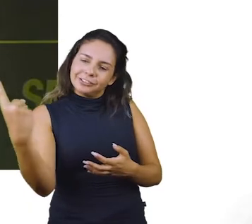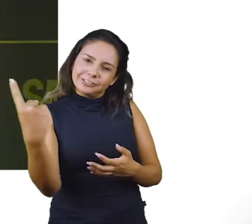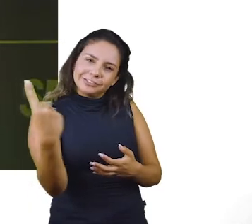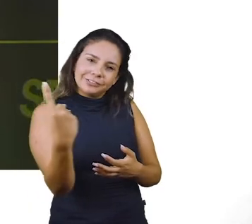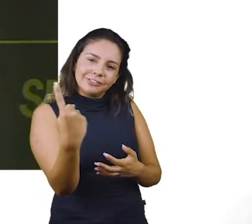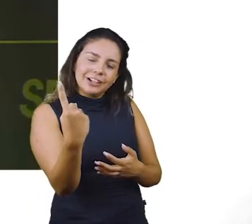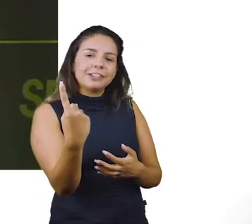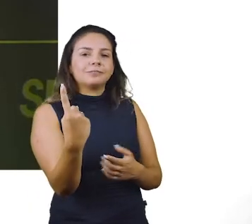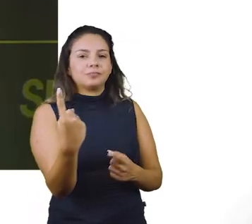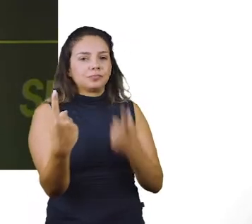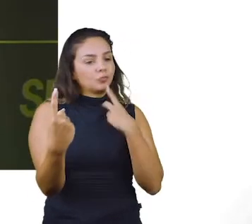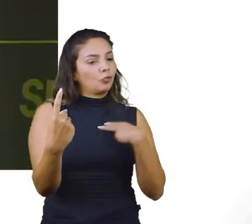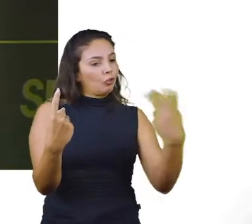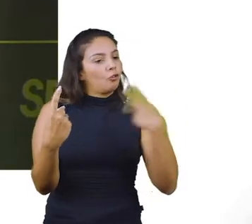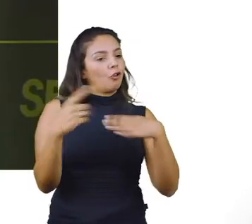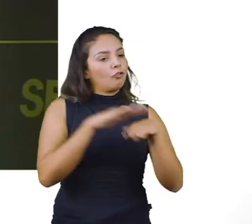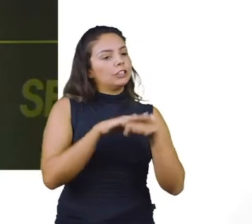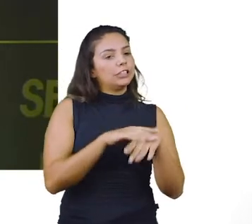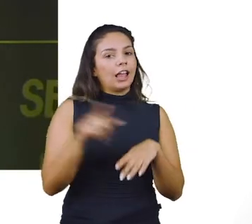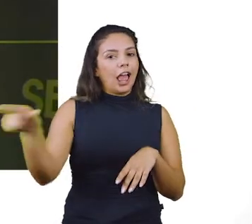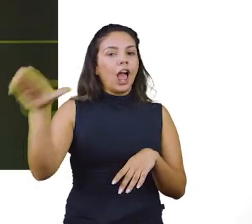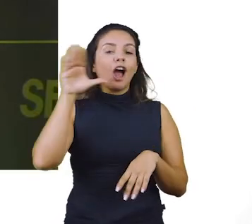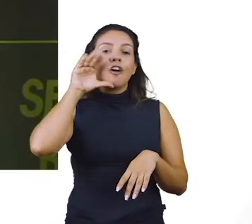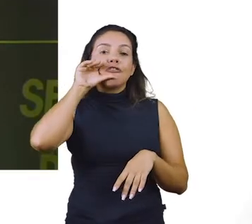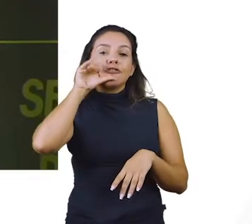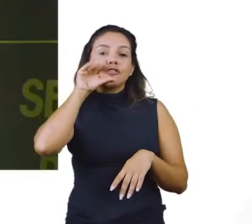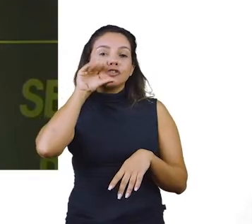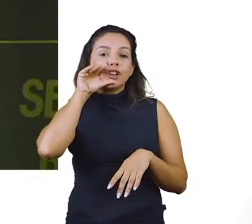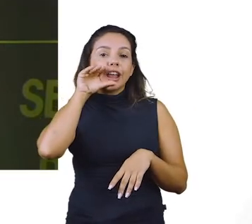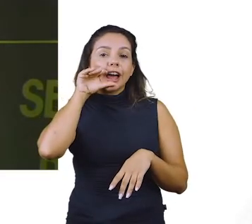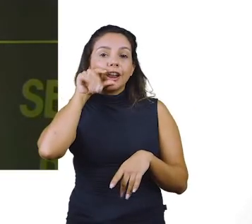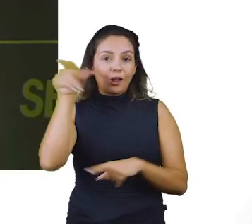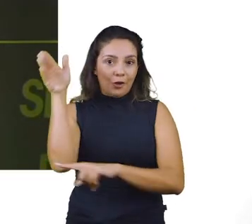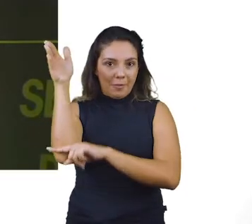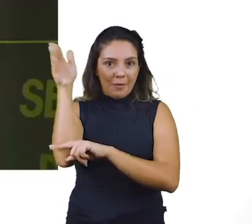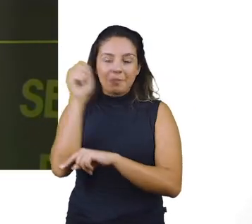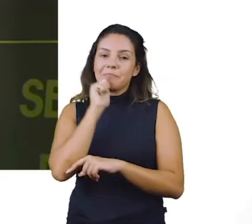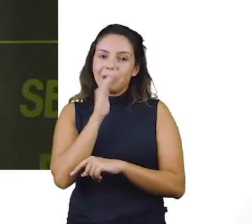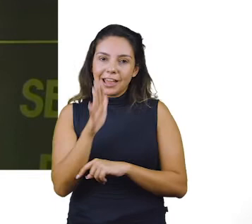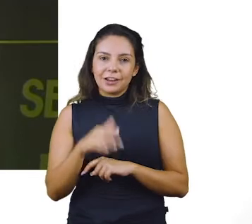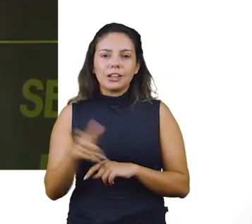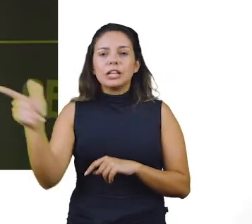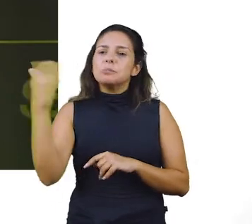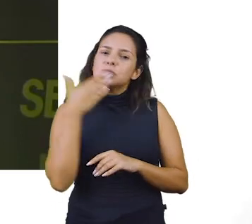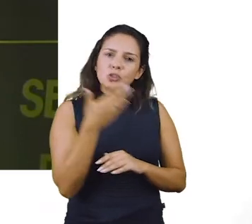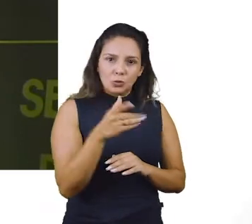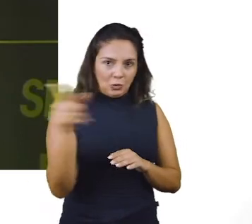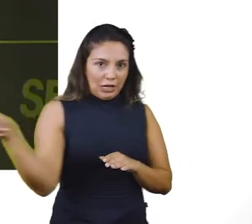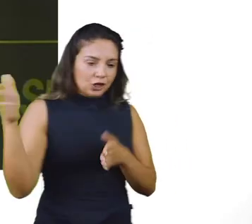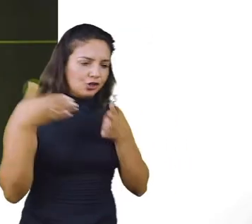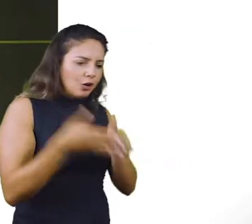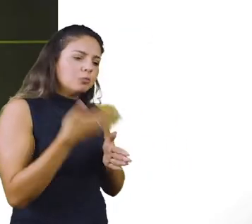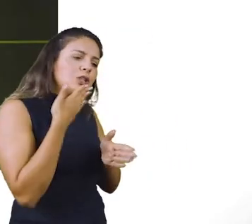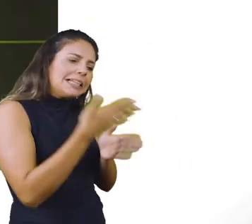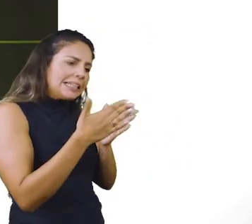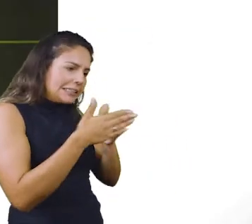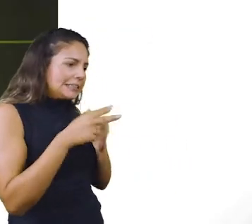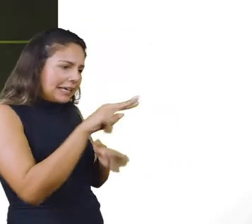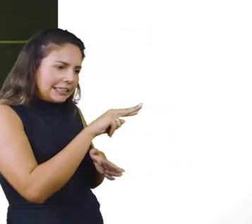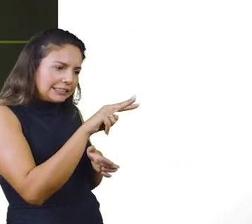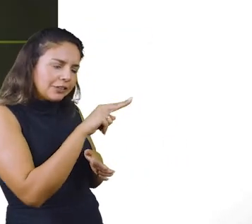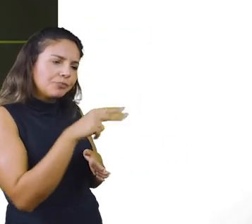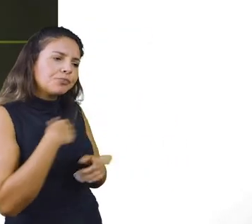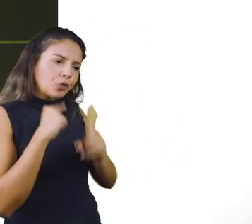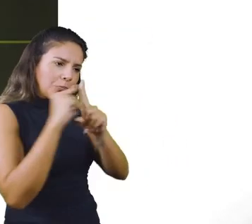era mais velha, que ainda era funcionária aí do hotel. E ela pediu licença para dar